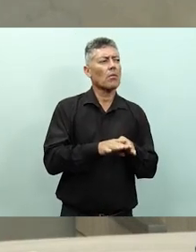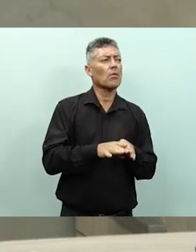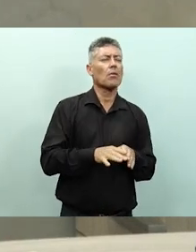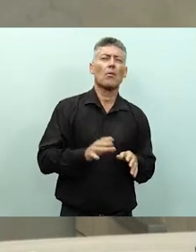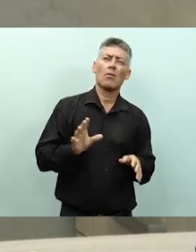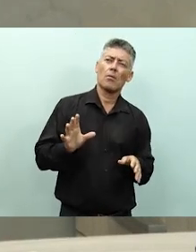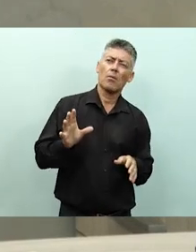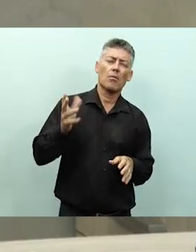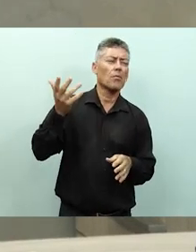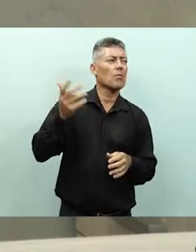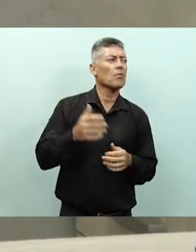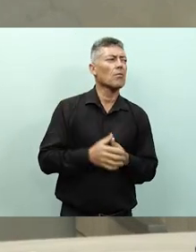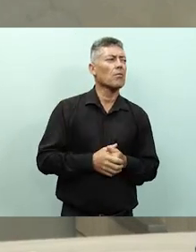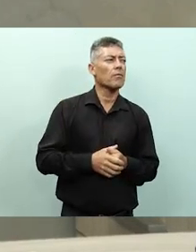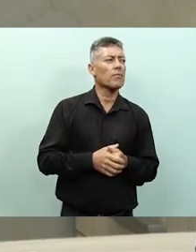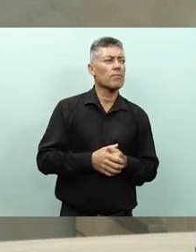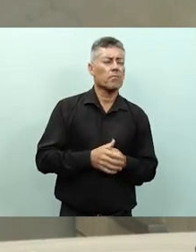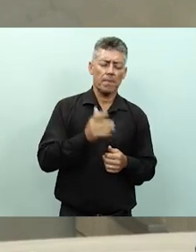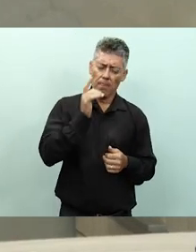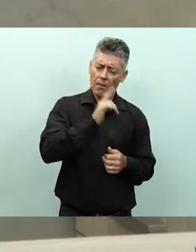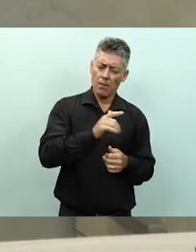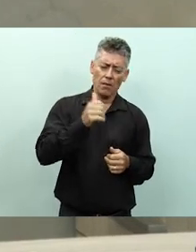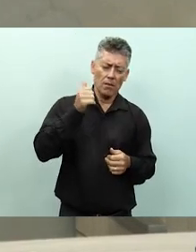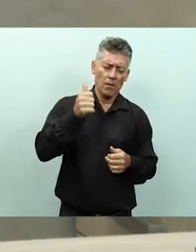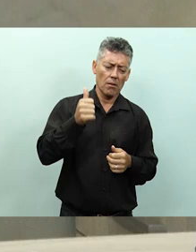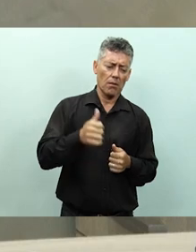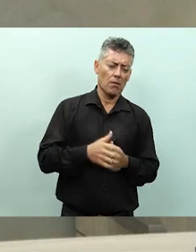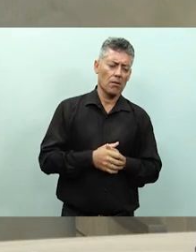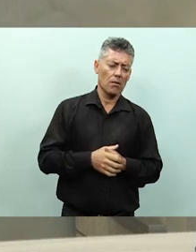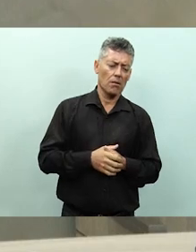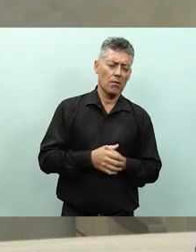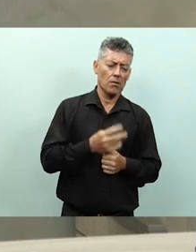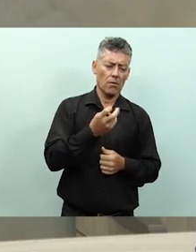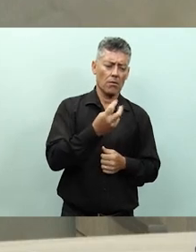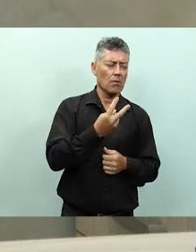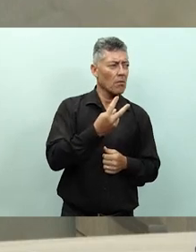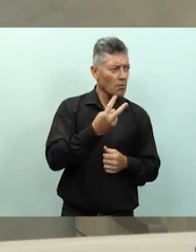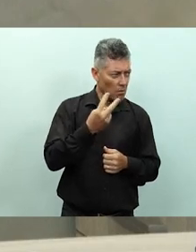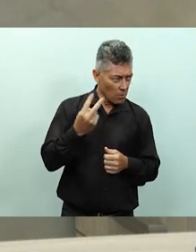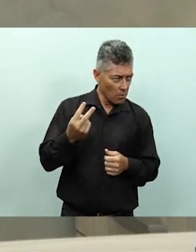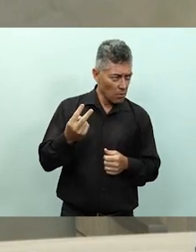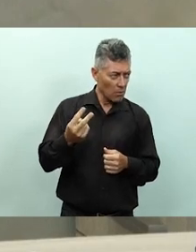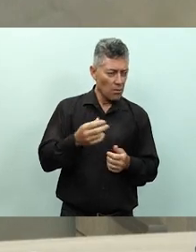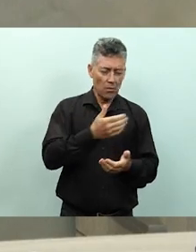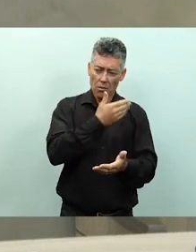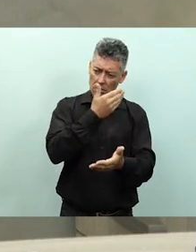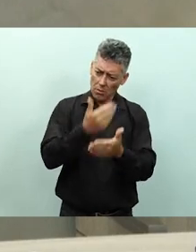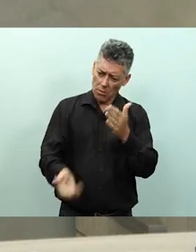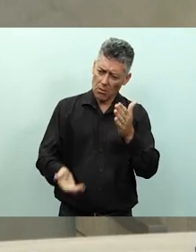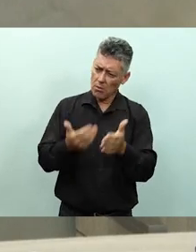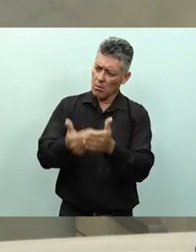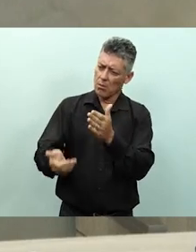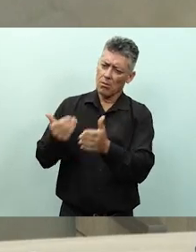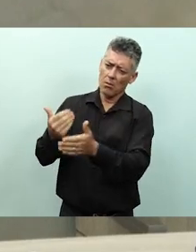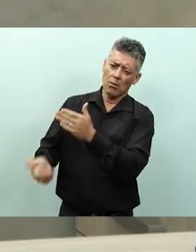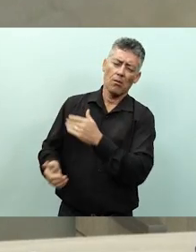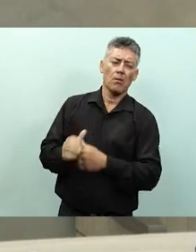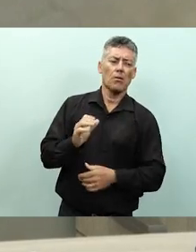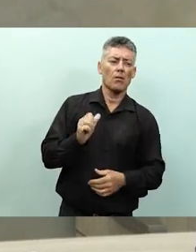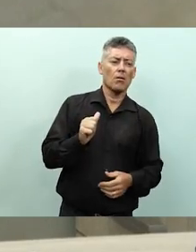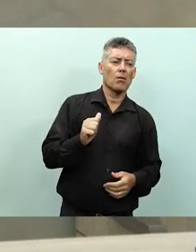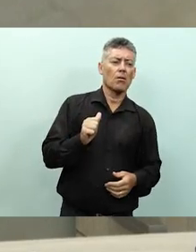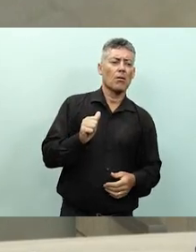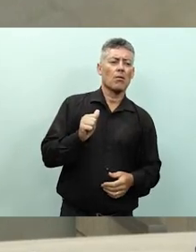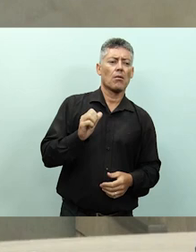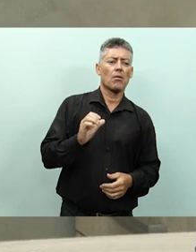campanha foi muito eficiente nisso. Em 2002, dizendo que ela derrotaria os caciques, como de fato